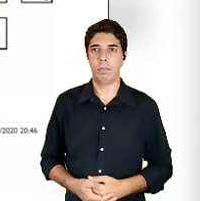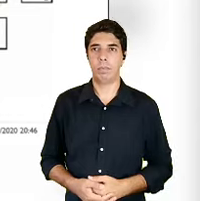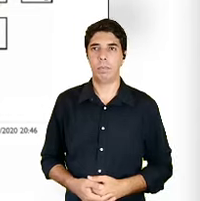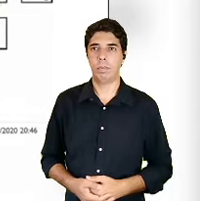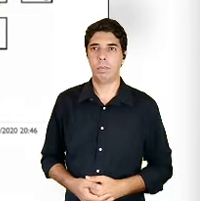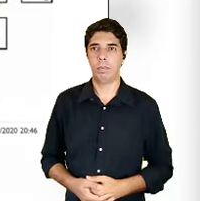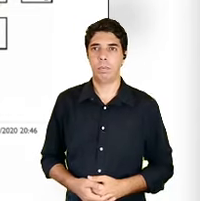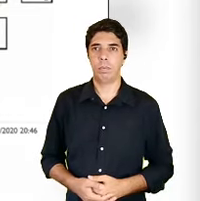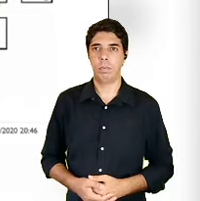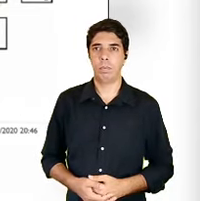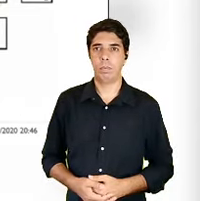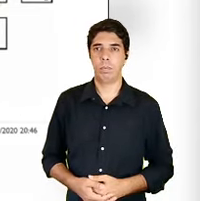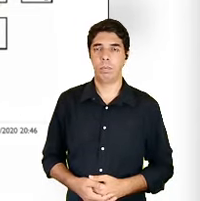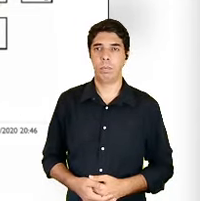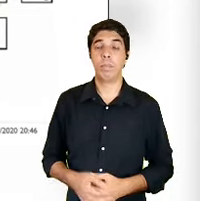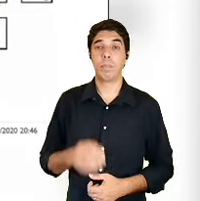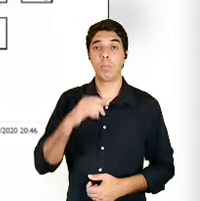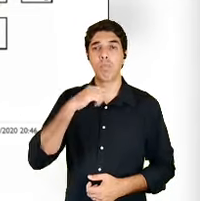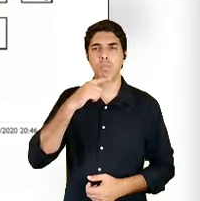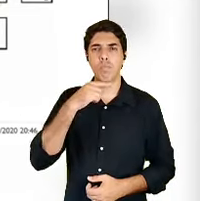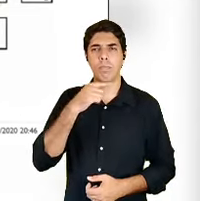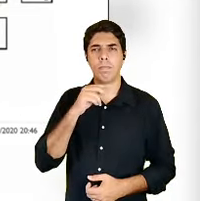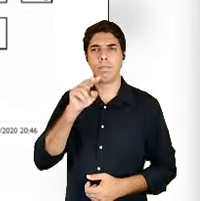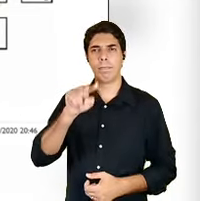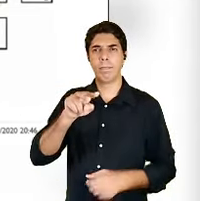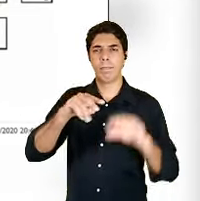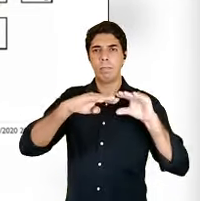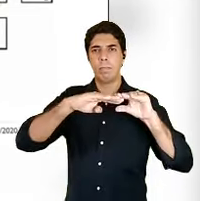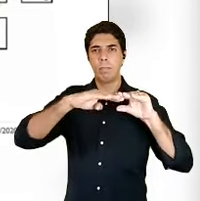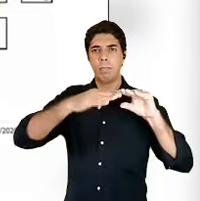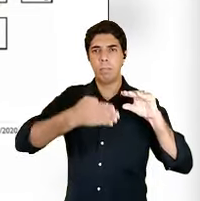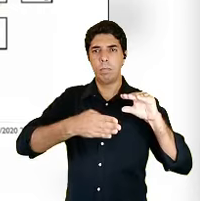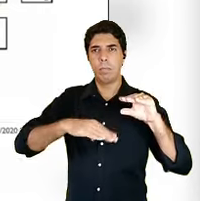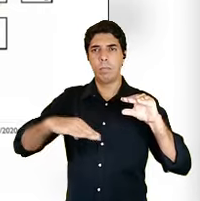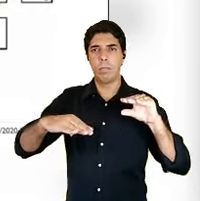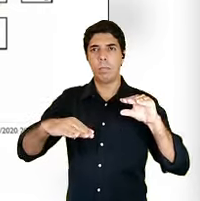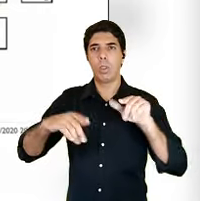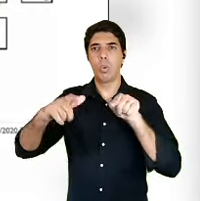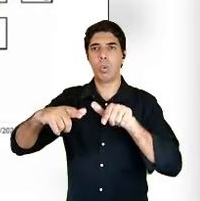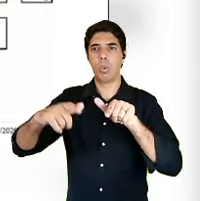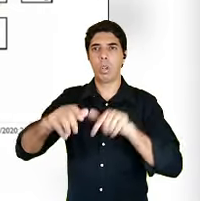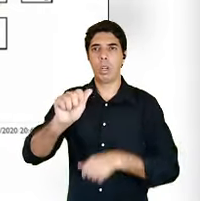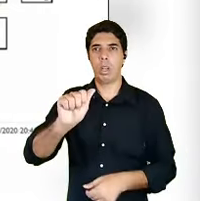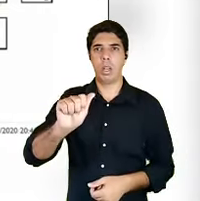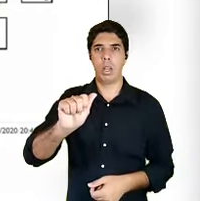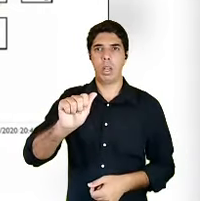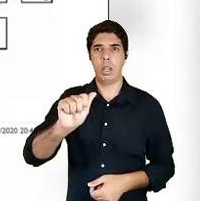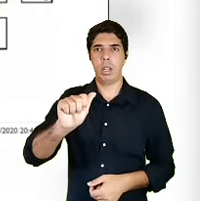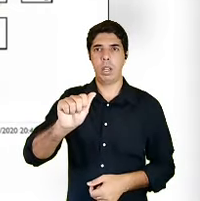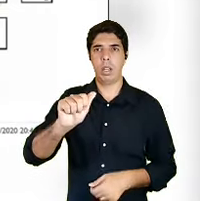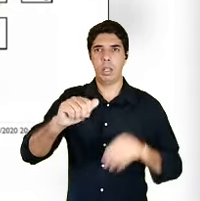Quando eu represento essa vista, eu não consigo enxergar aqui essa parte A, ó, que está oculta.